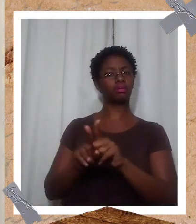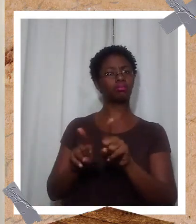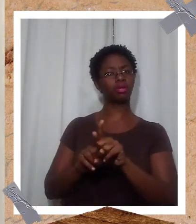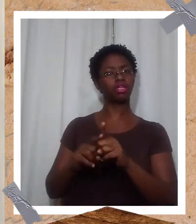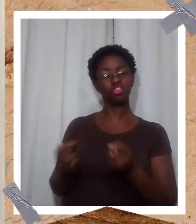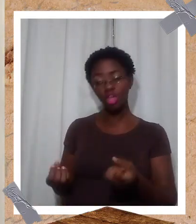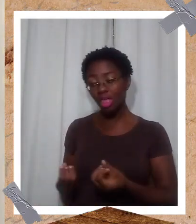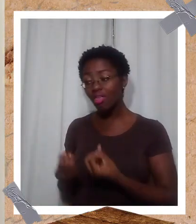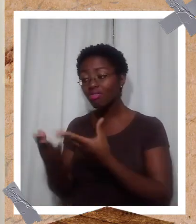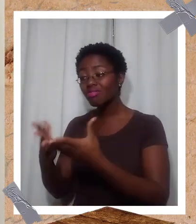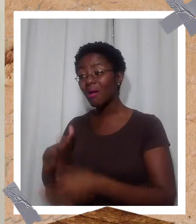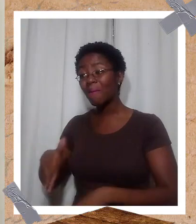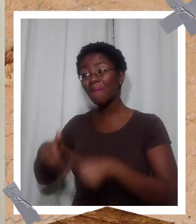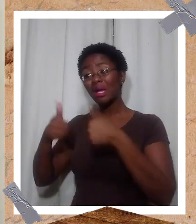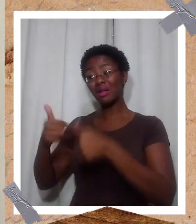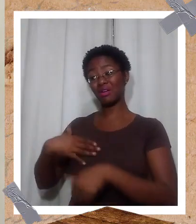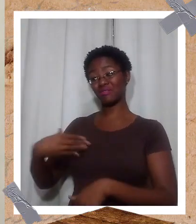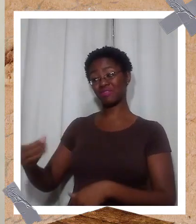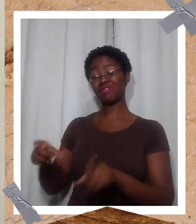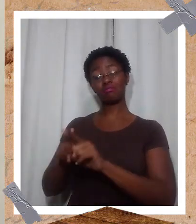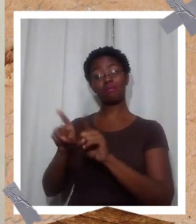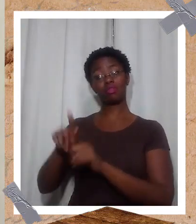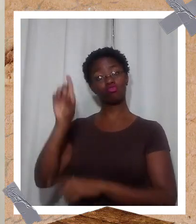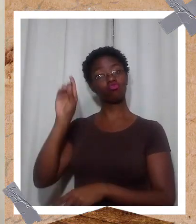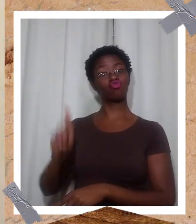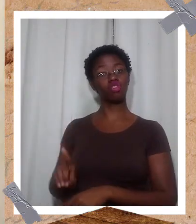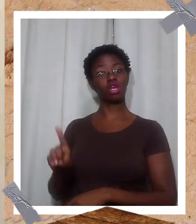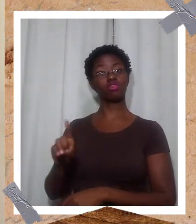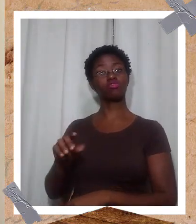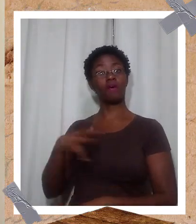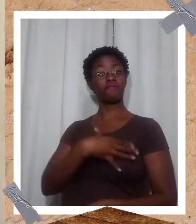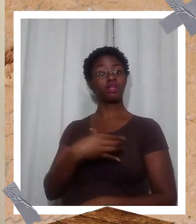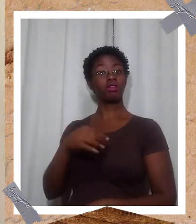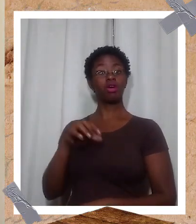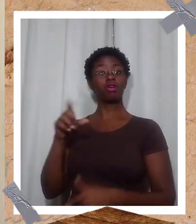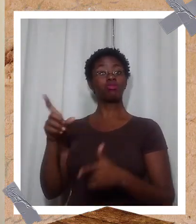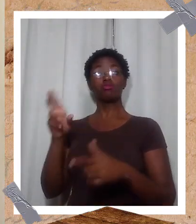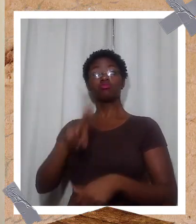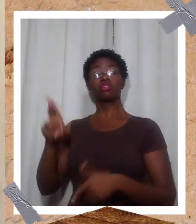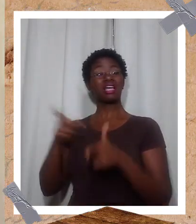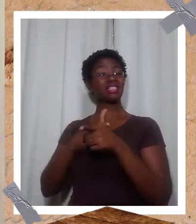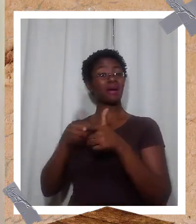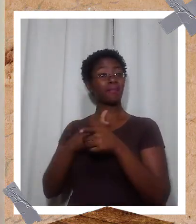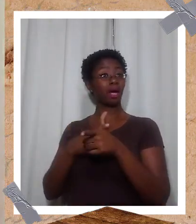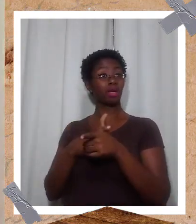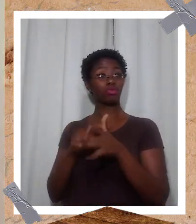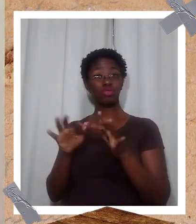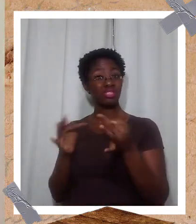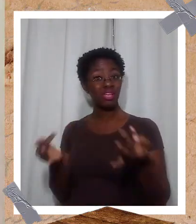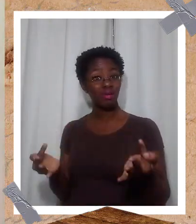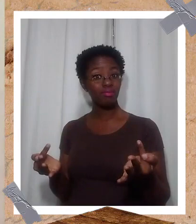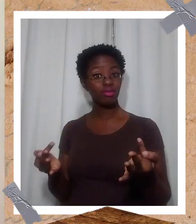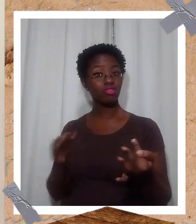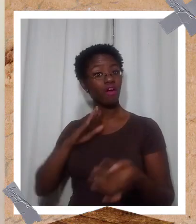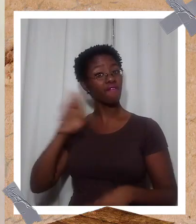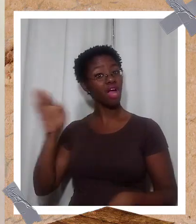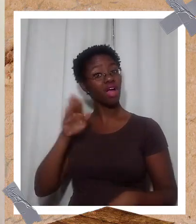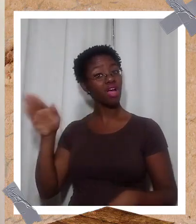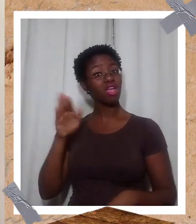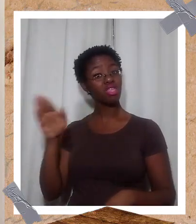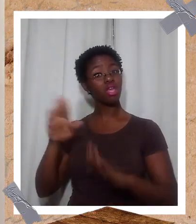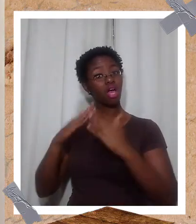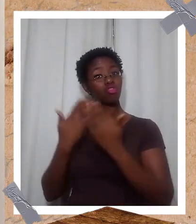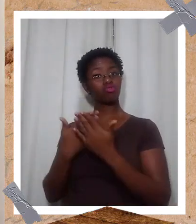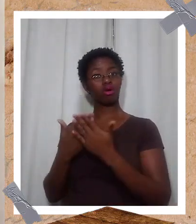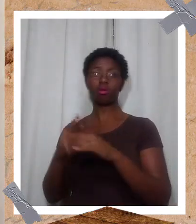de dar o melhor para os seus filhos, de poder ter direito do seu filho usar um sapato, da sua filha frequentar a escola, porque a fome também